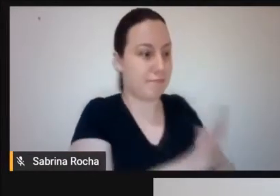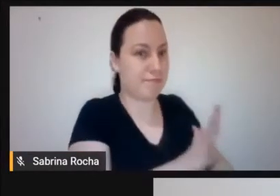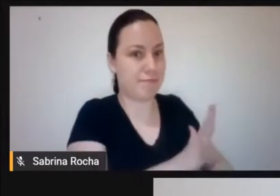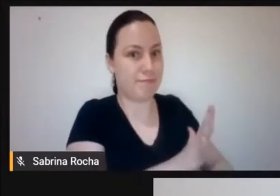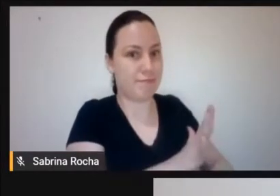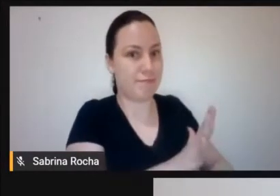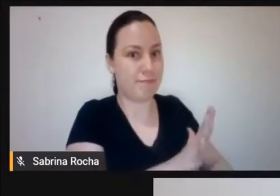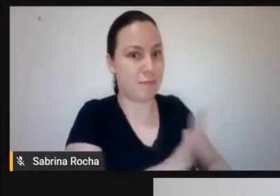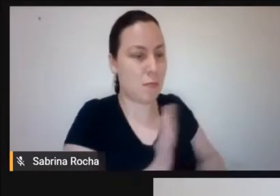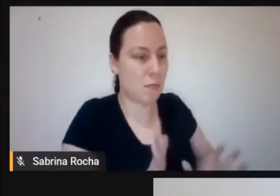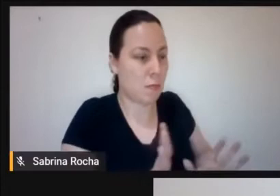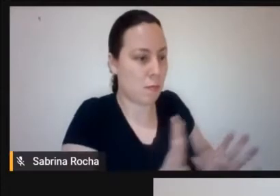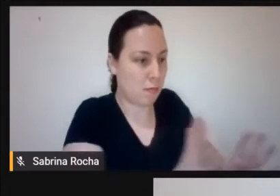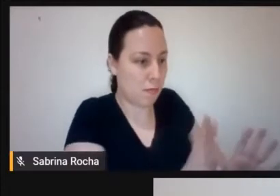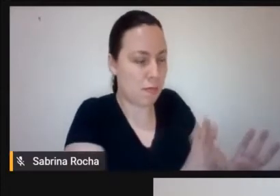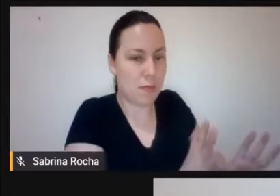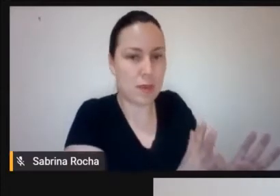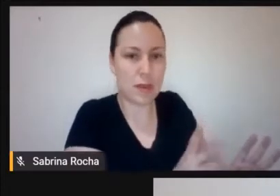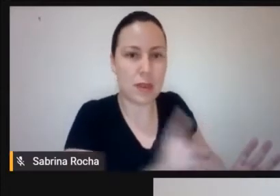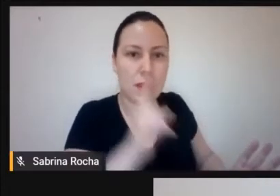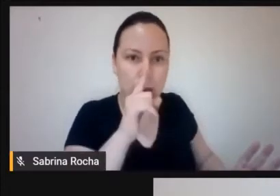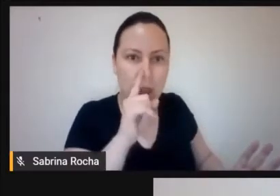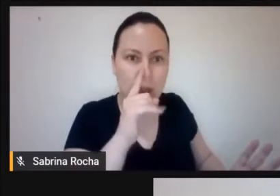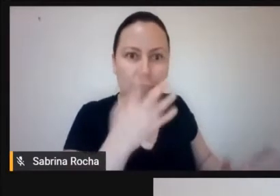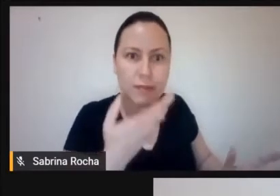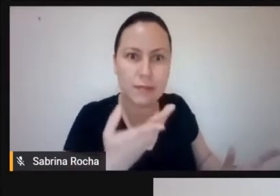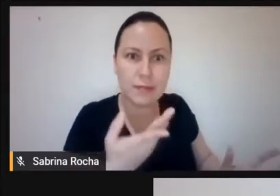Não é uma coisa grave?